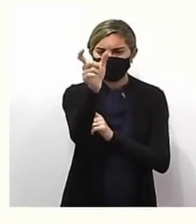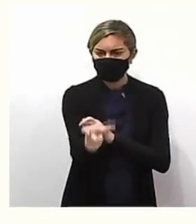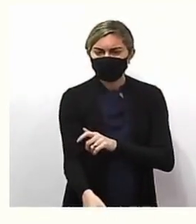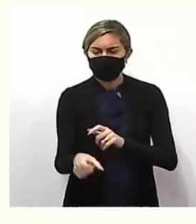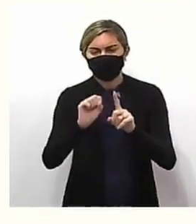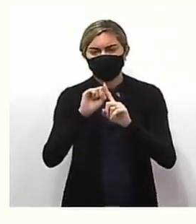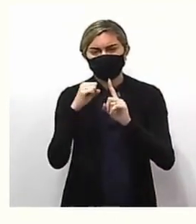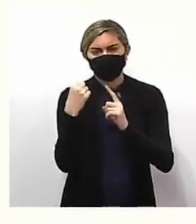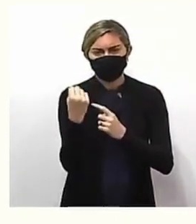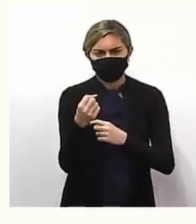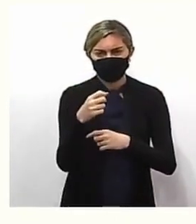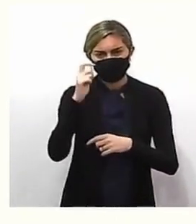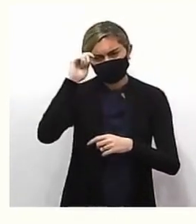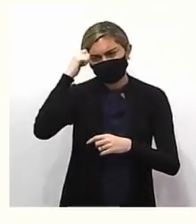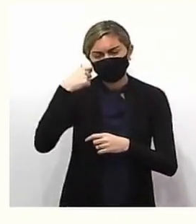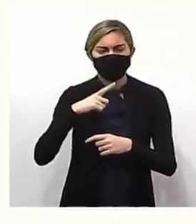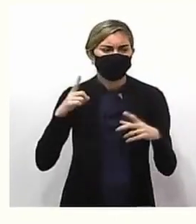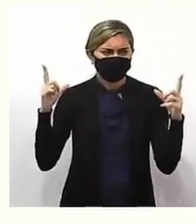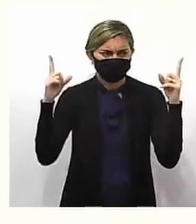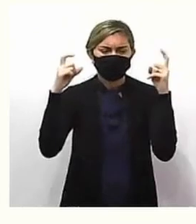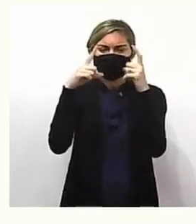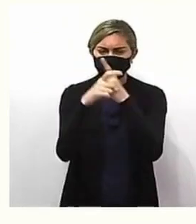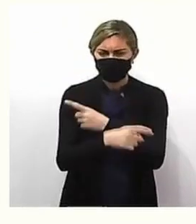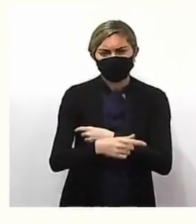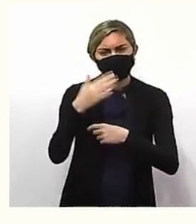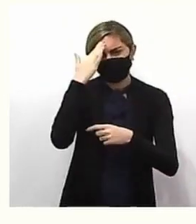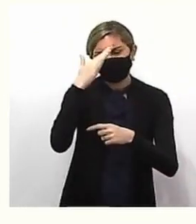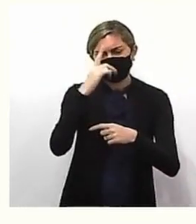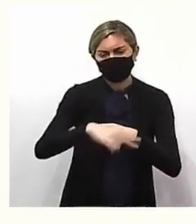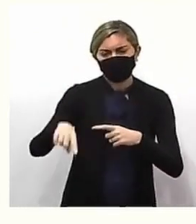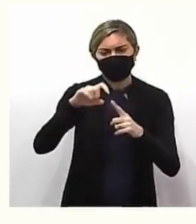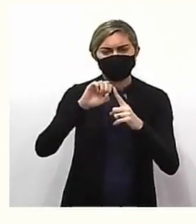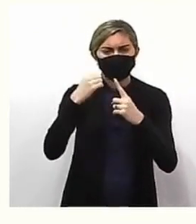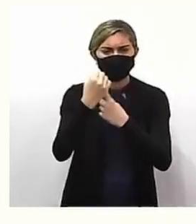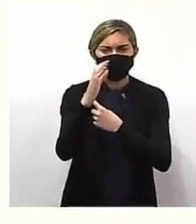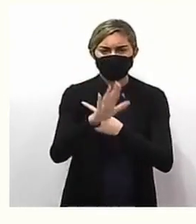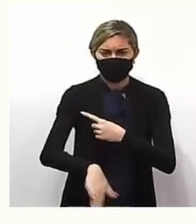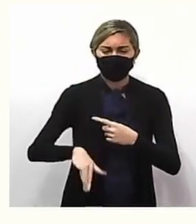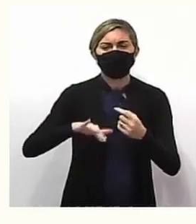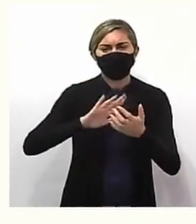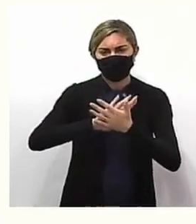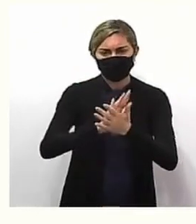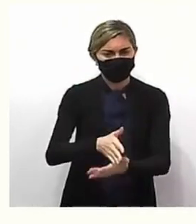negro tem dificuldade para entender que nossa sociedade é racista.